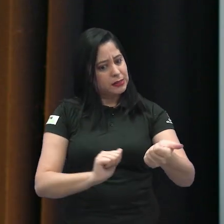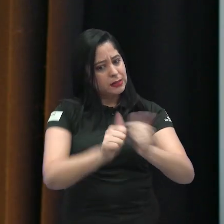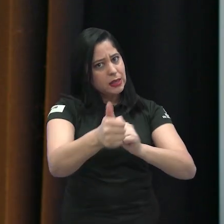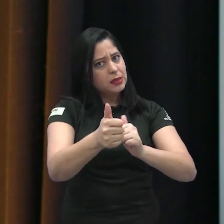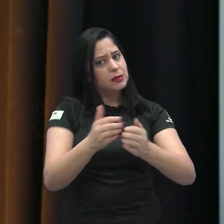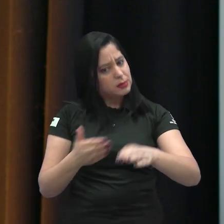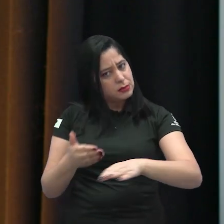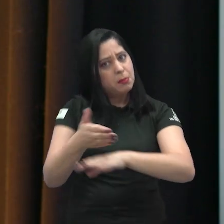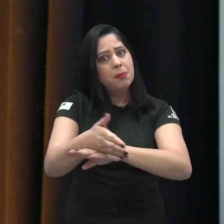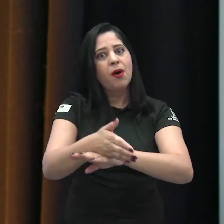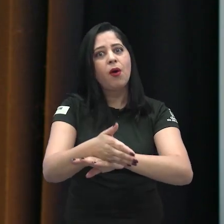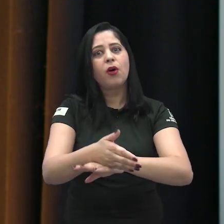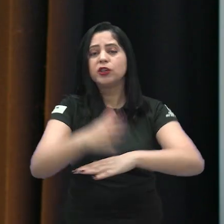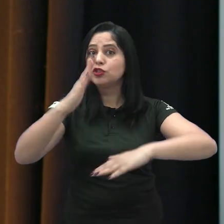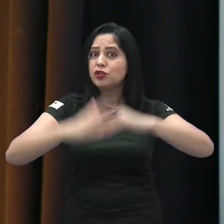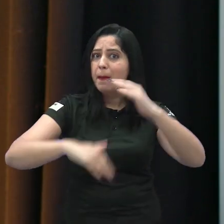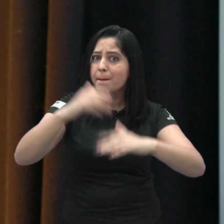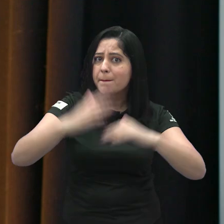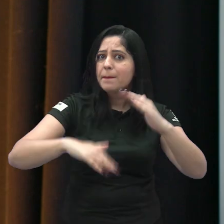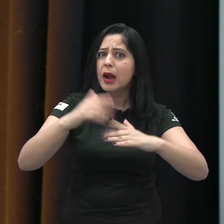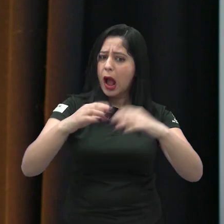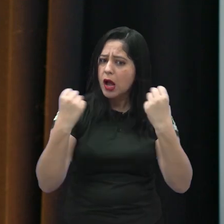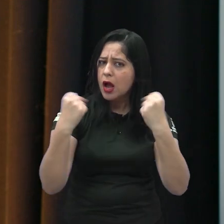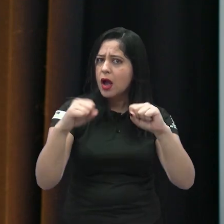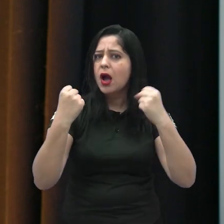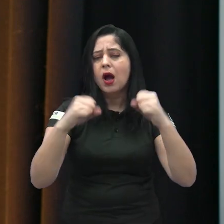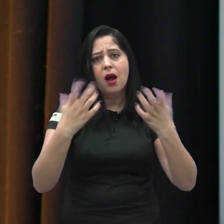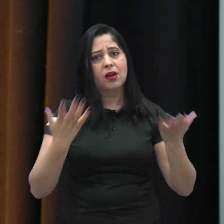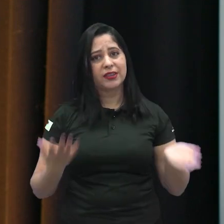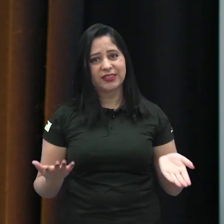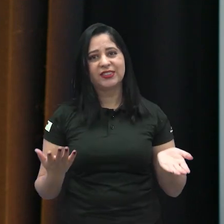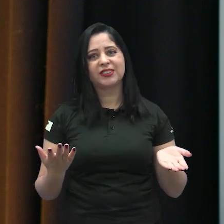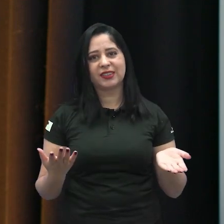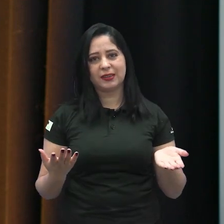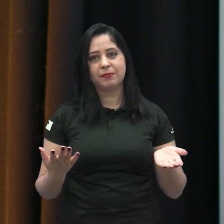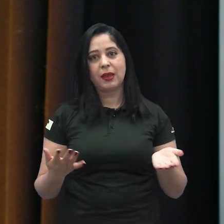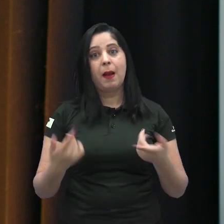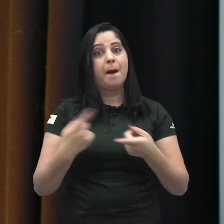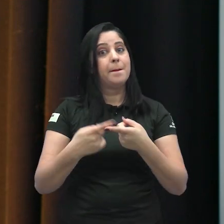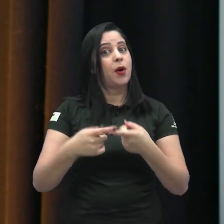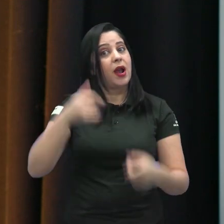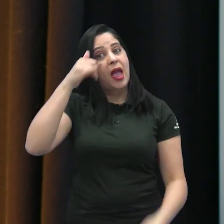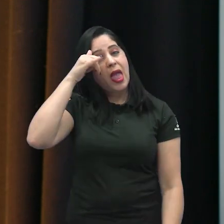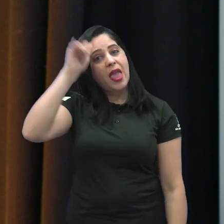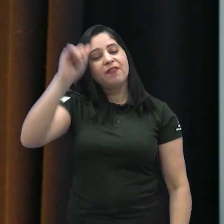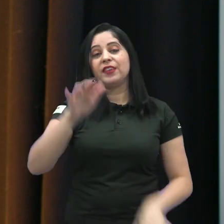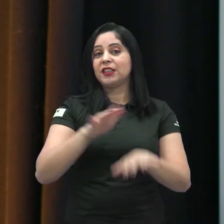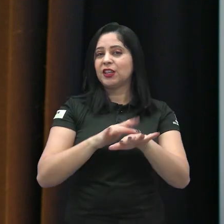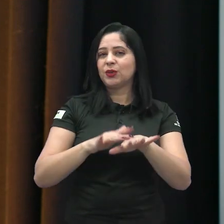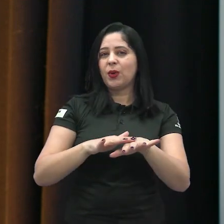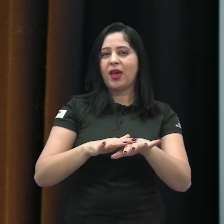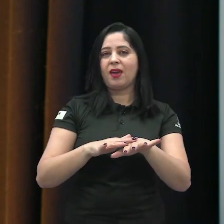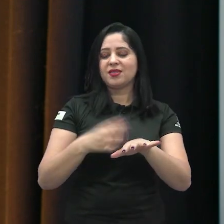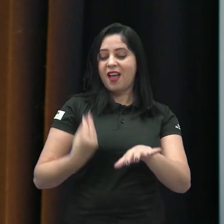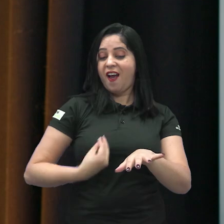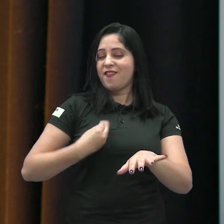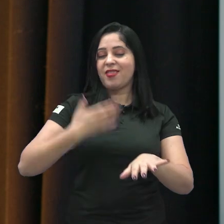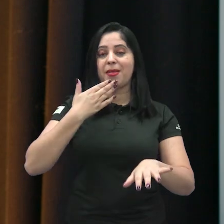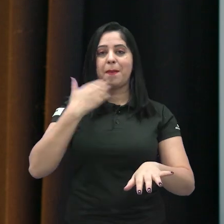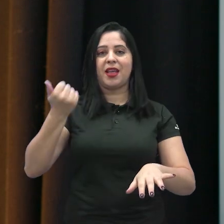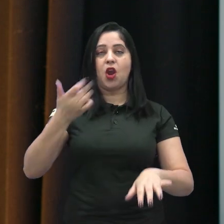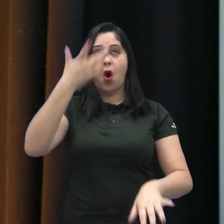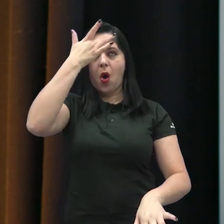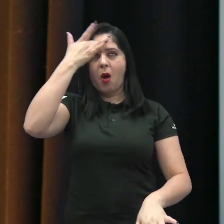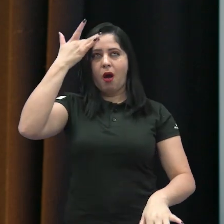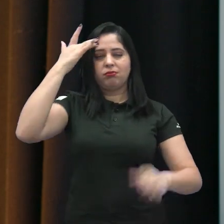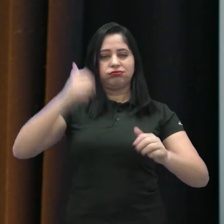investir no esporte e, principalmente, praticar as atividades físicas, né? Na prevenção da saúde, na melhora da qualidade de